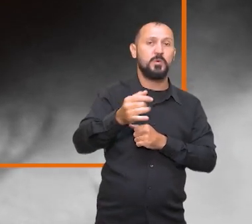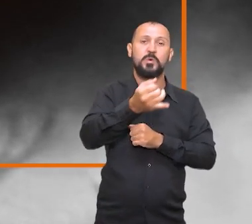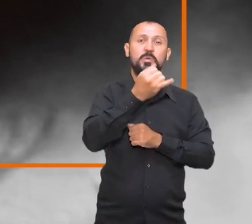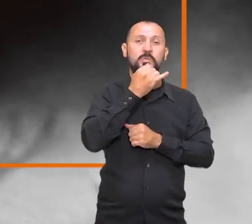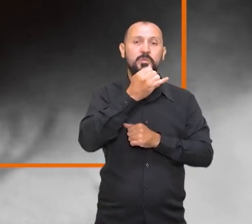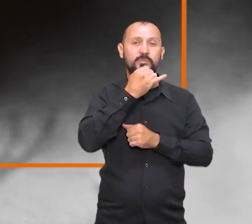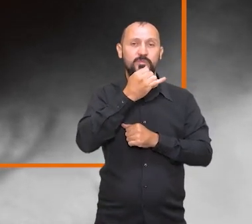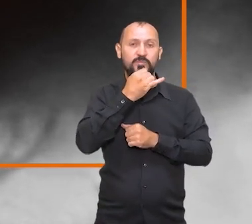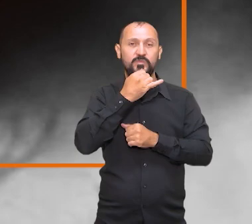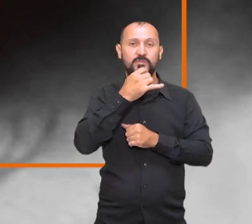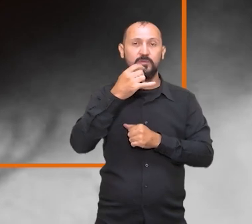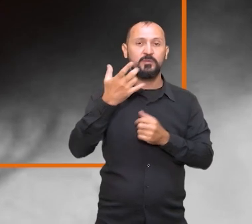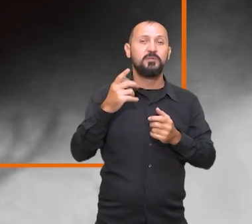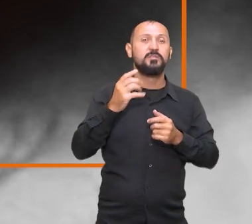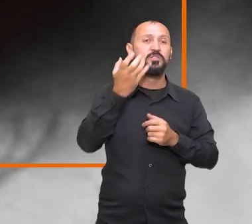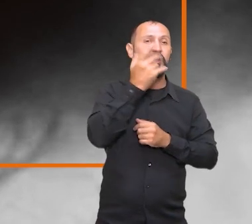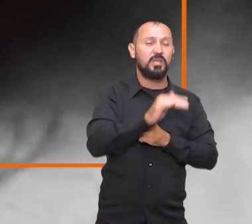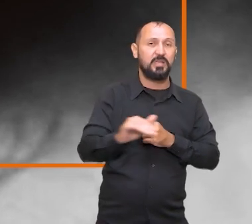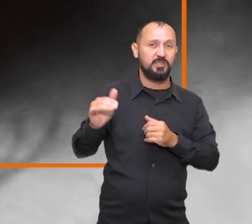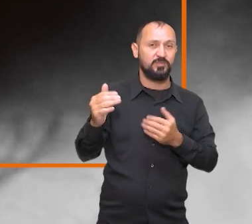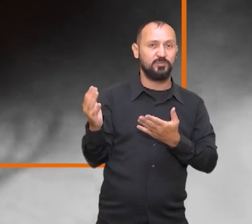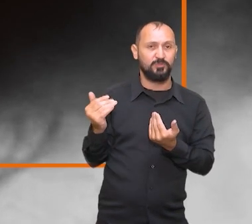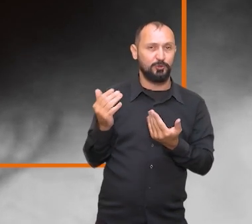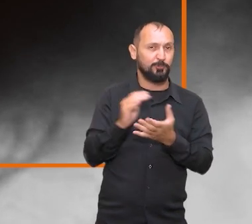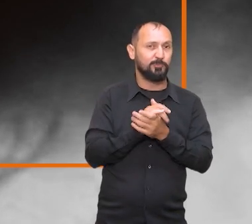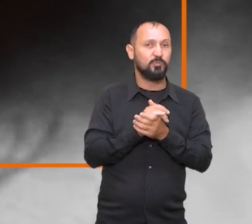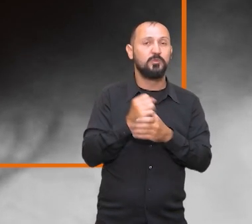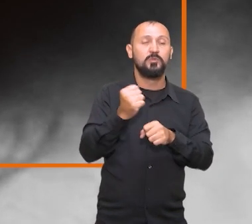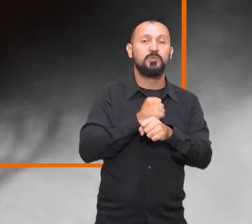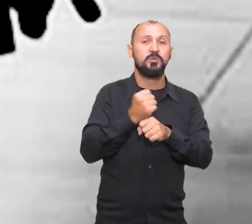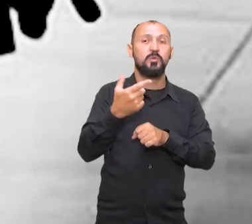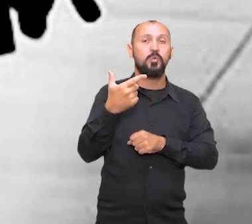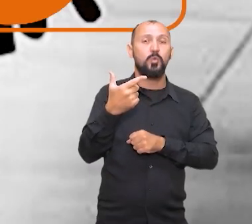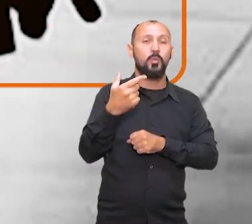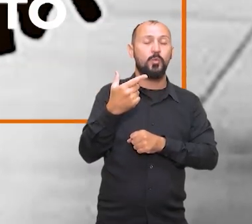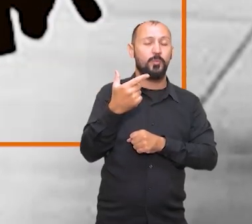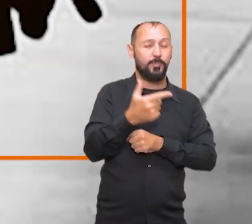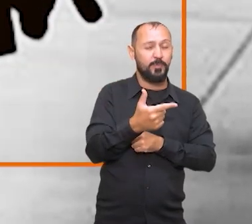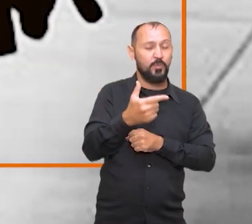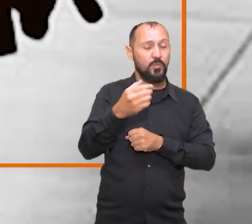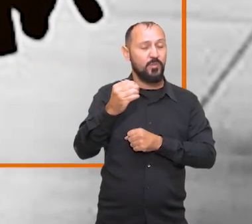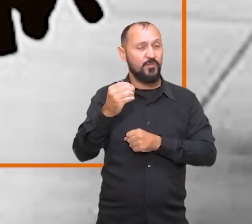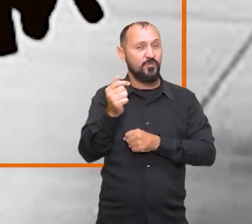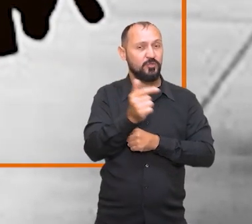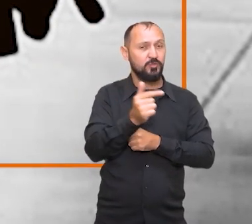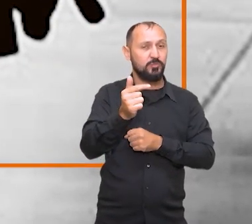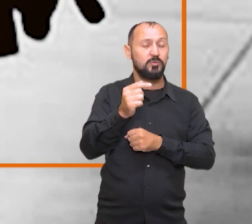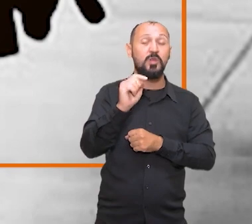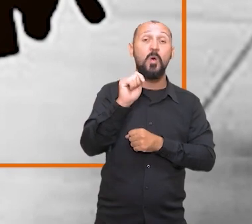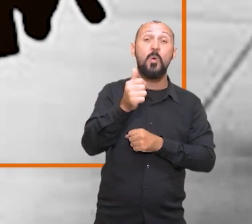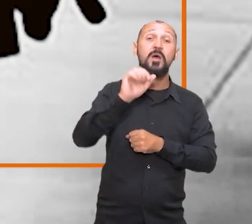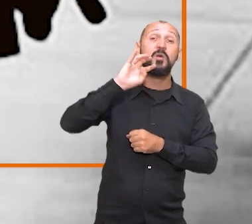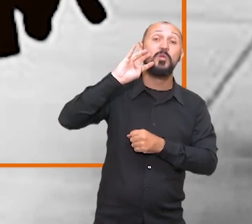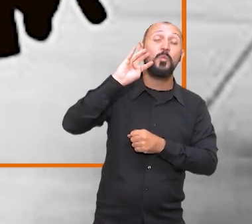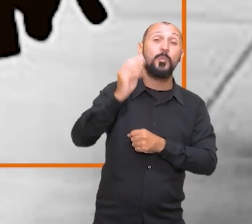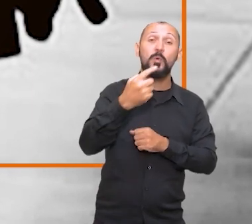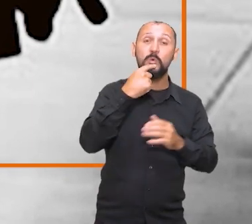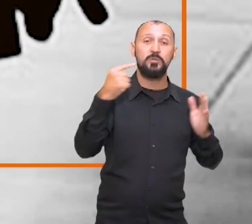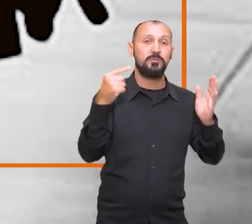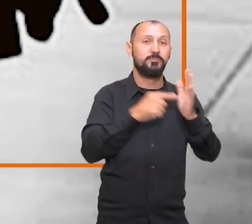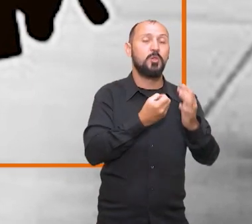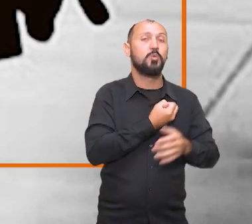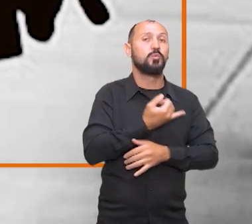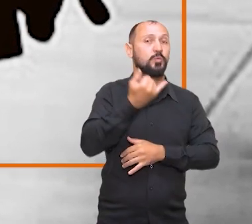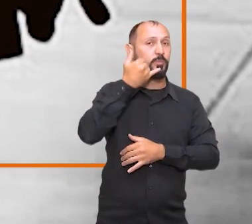de 18 mil casos de violência sexual contra crianças e adolescentes. Em 2022, já foram registradas mais